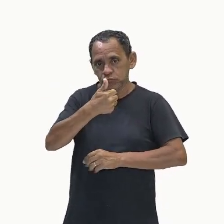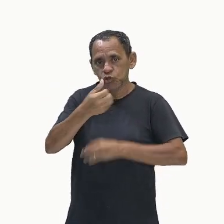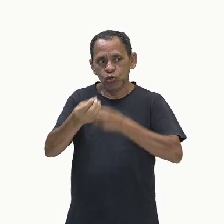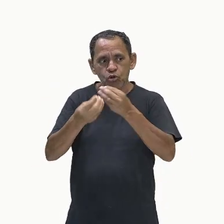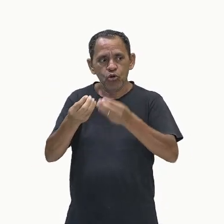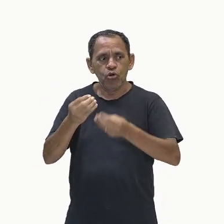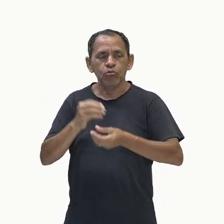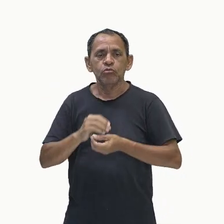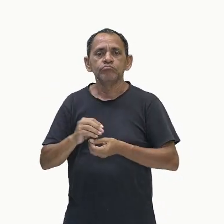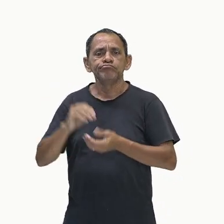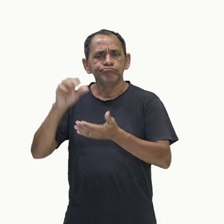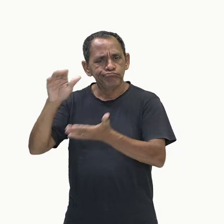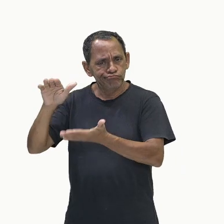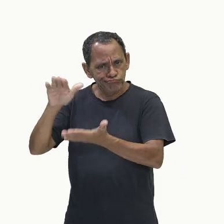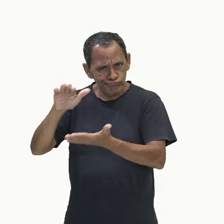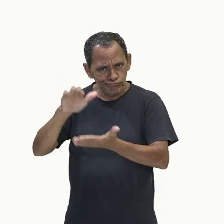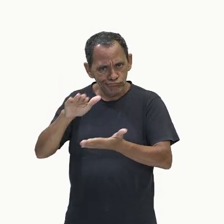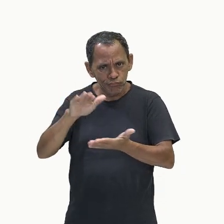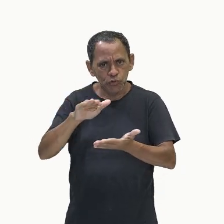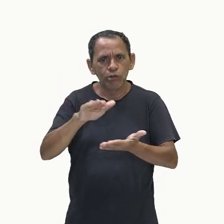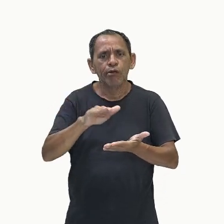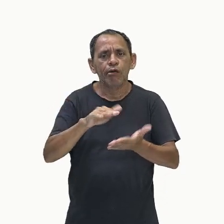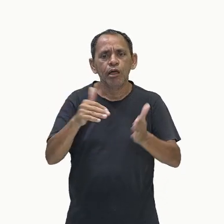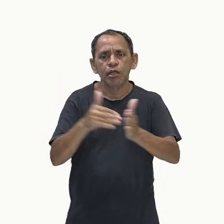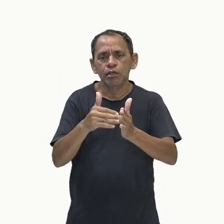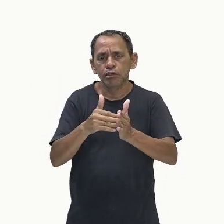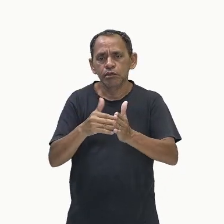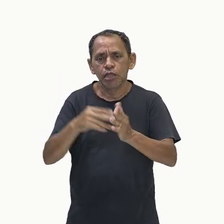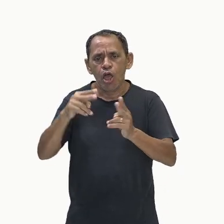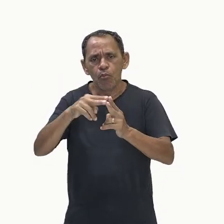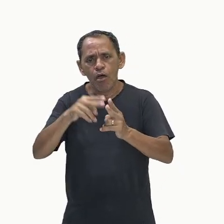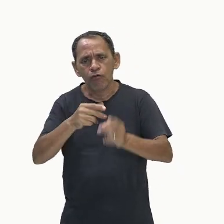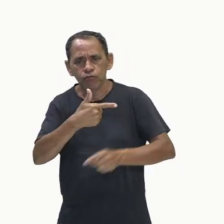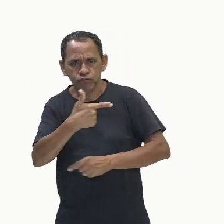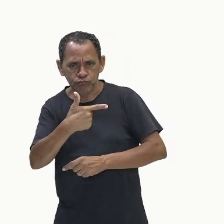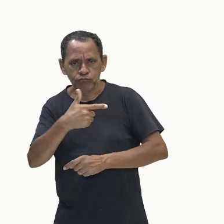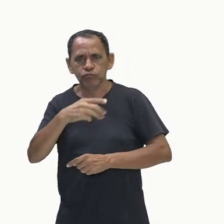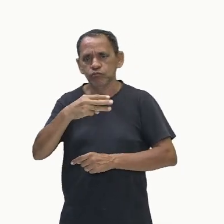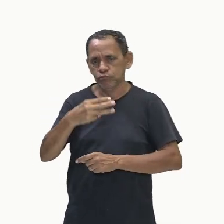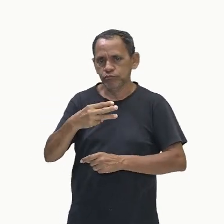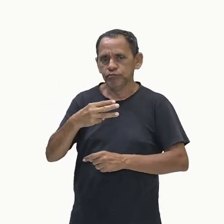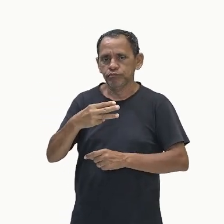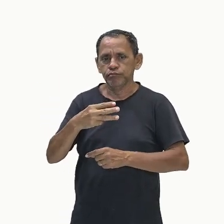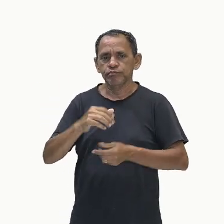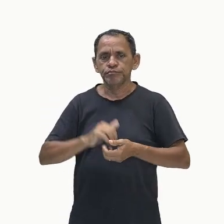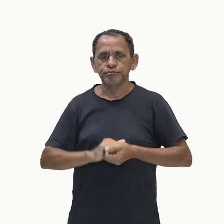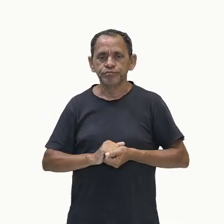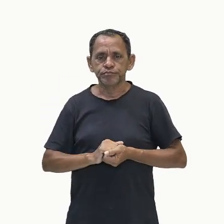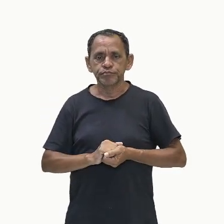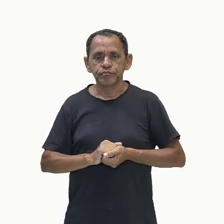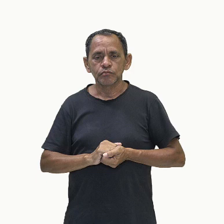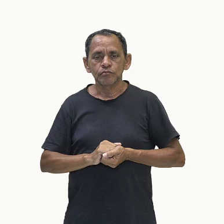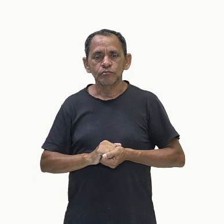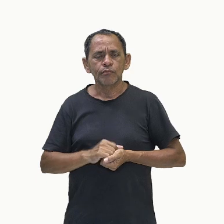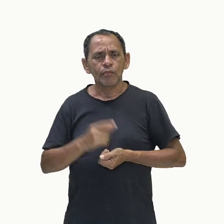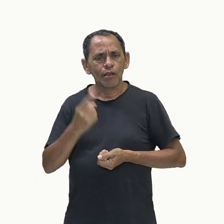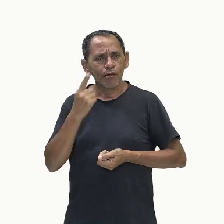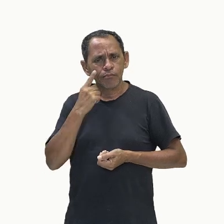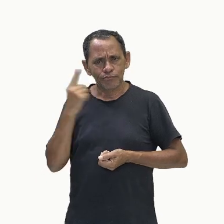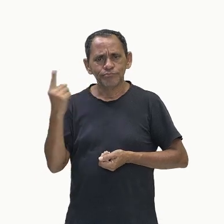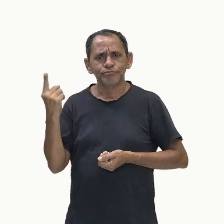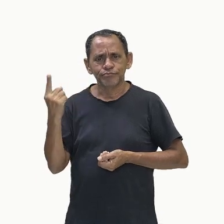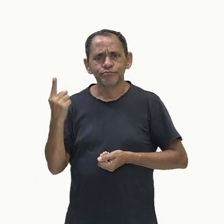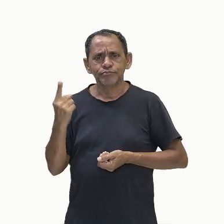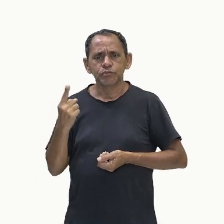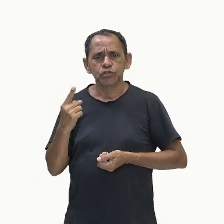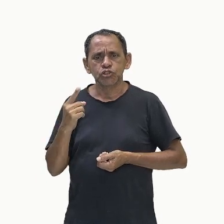né, até chegar ao par 23. Olha aí o par 23. Esse par 23, que é o último que